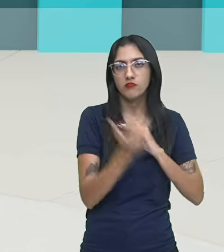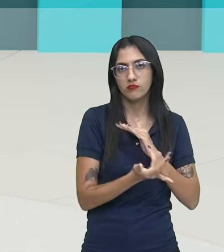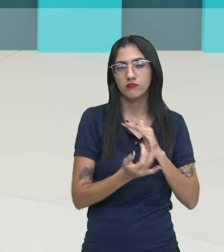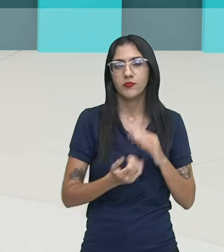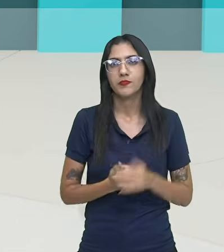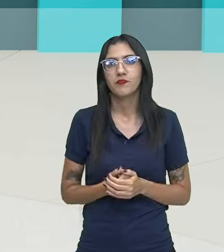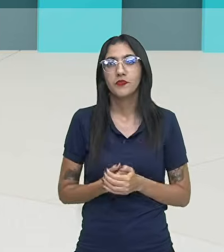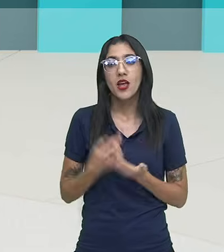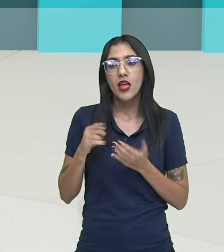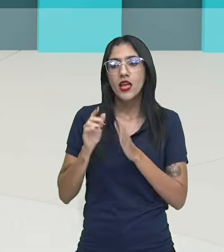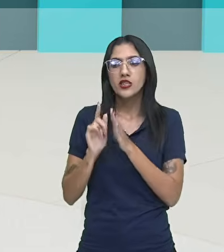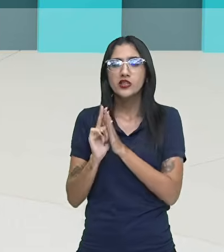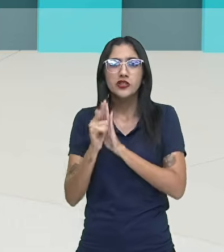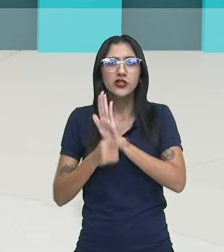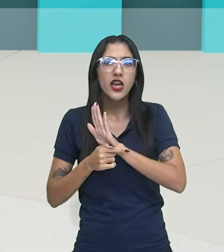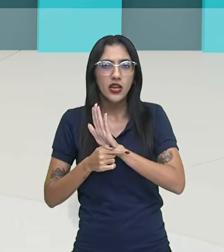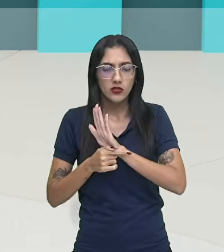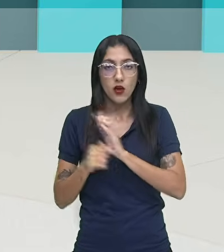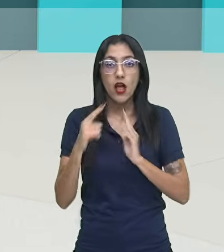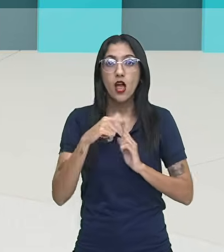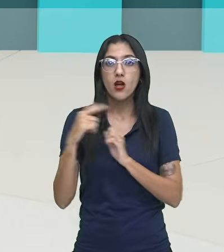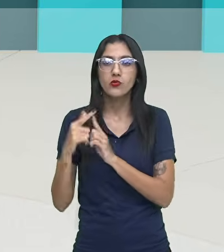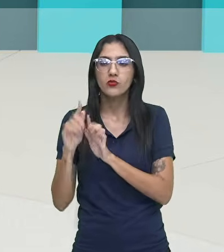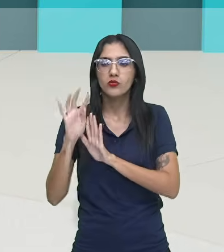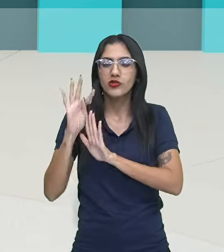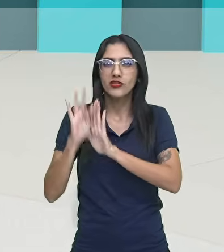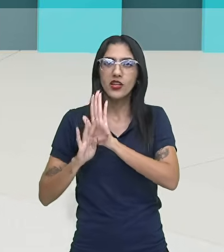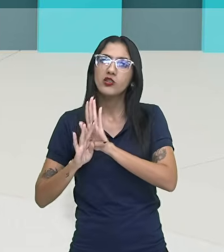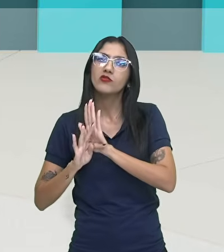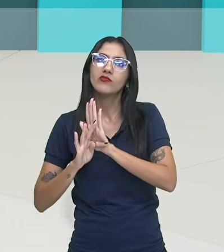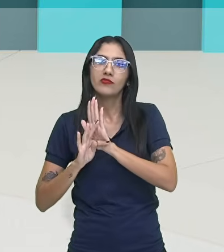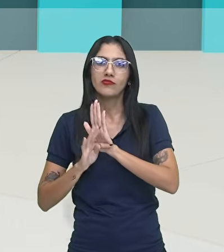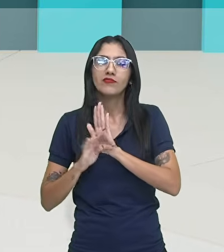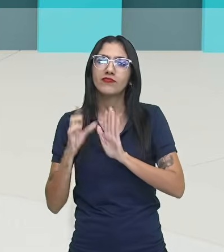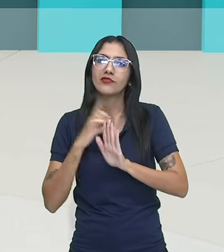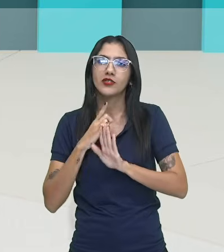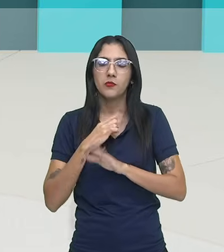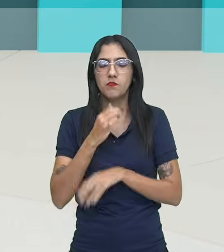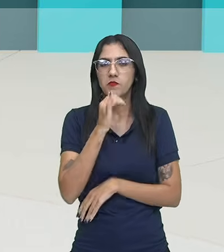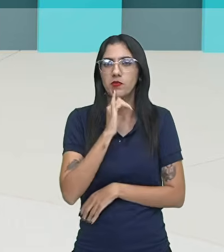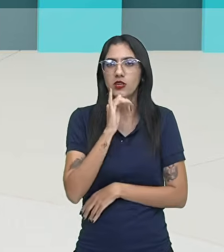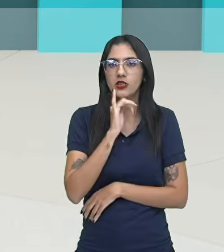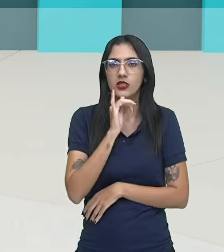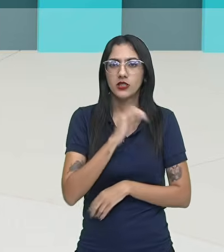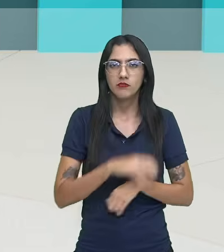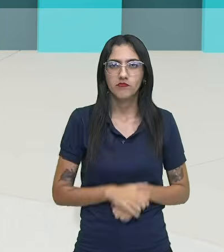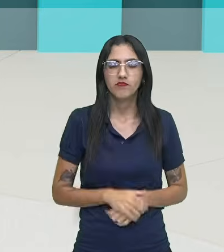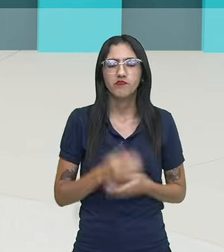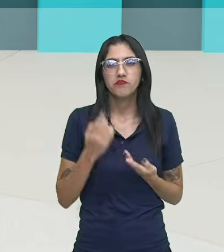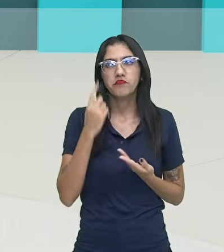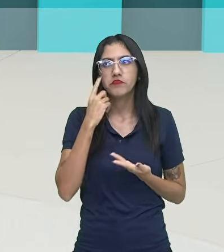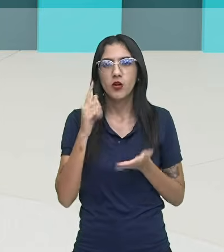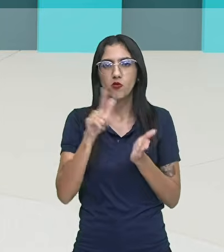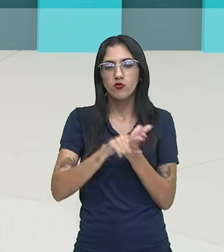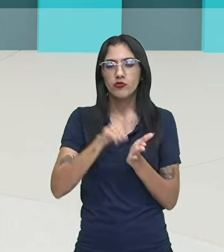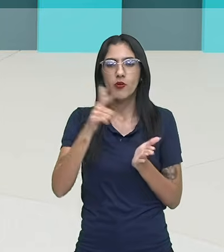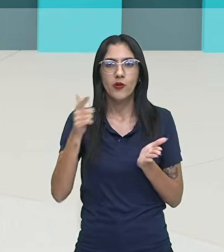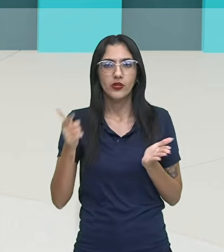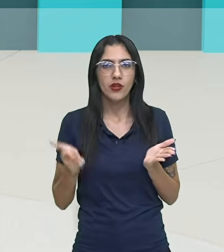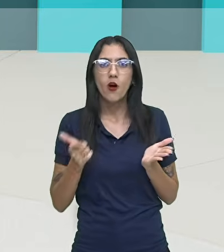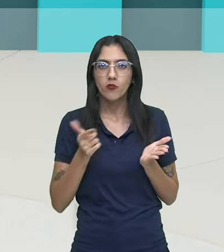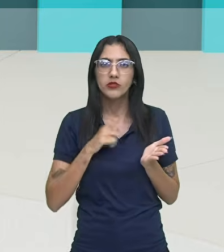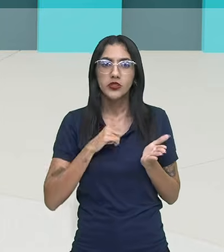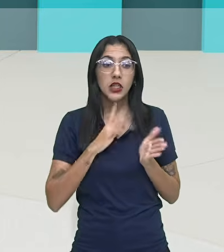gêneros são os textos que vão aparecer na internet. Por exemplo, um jornal que aparece